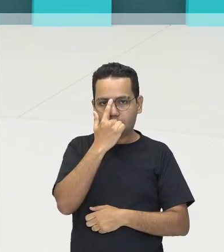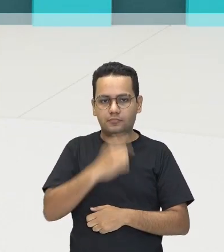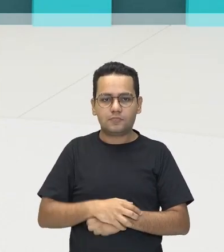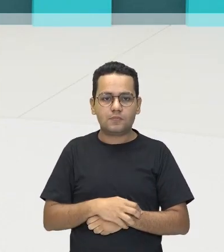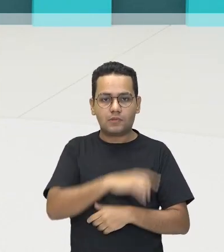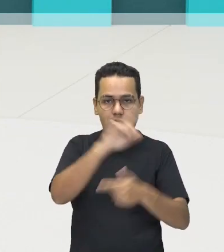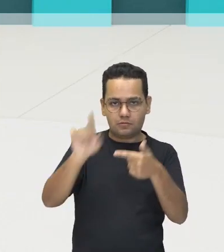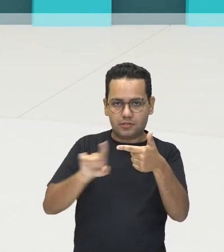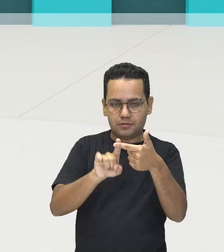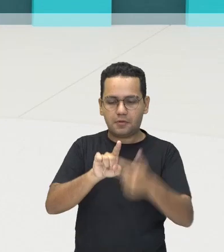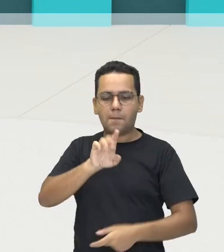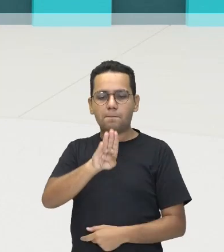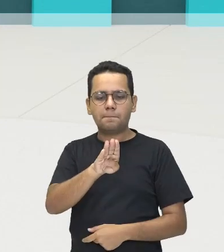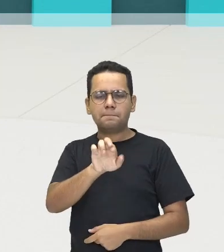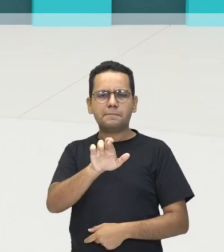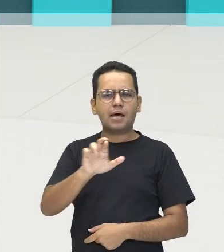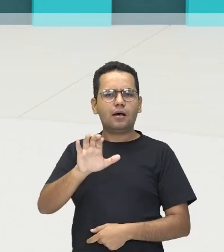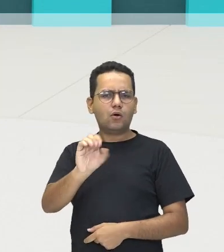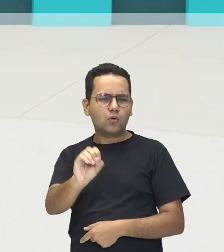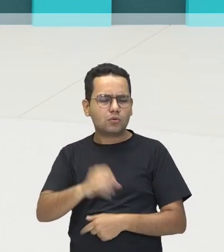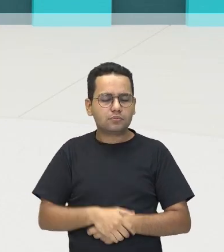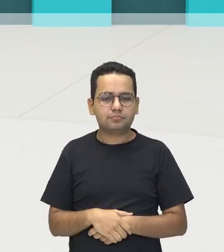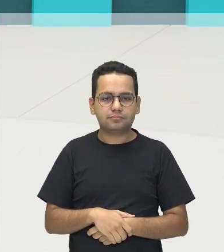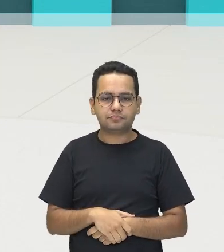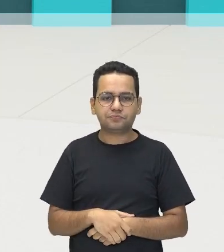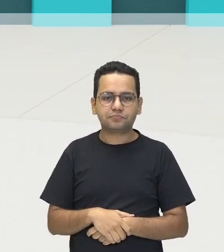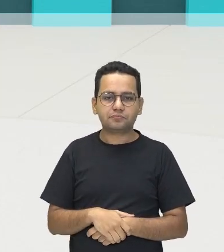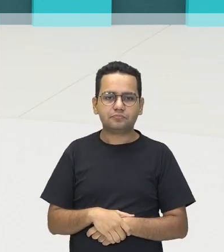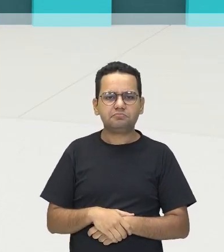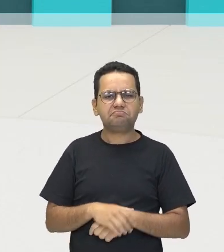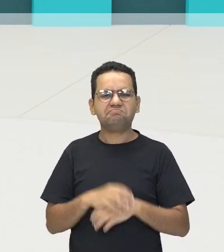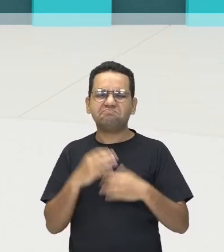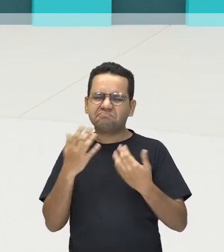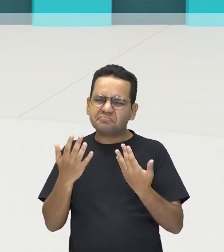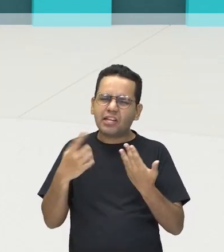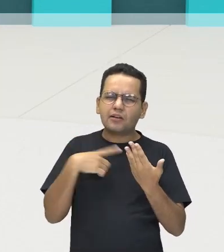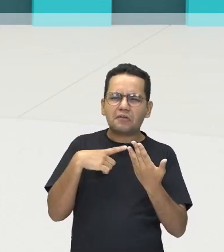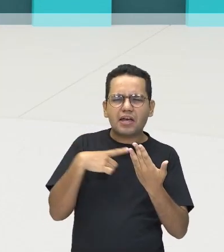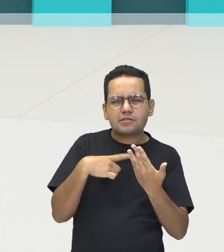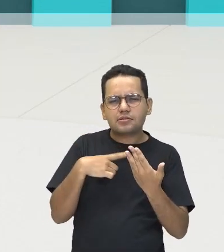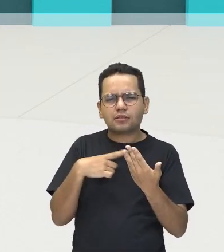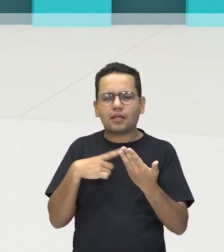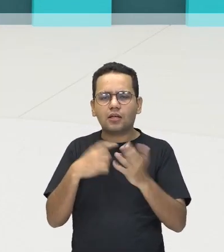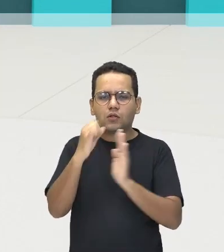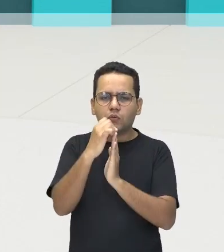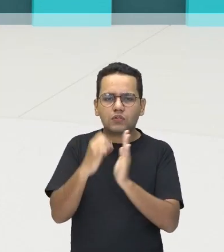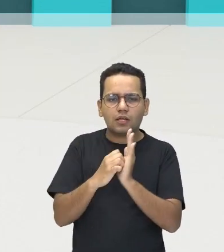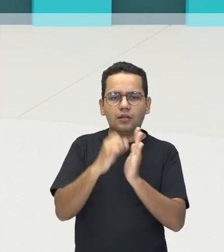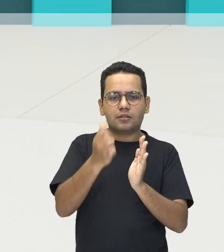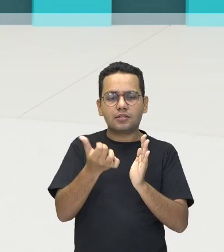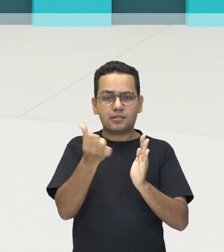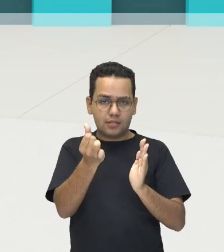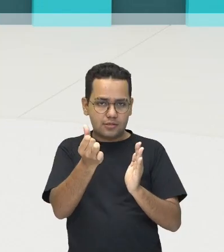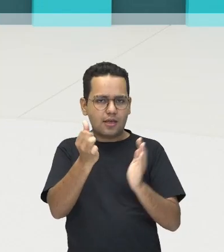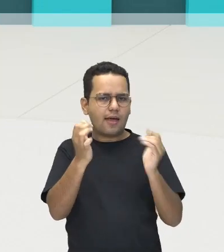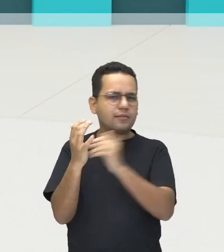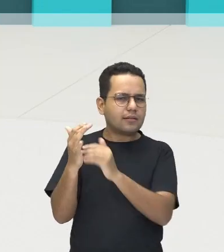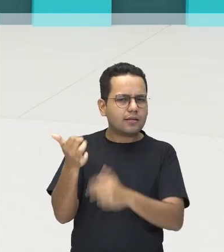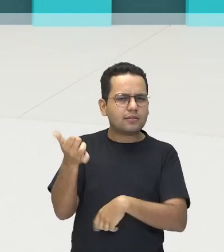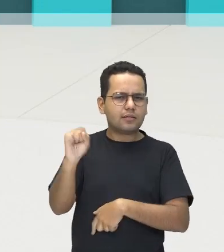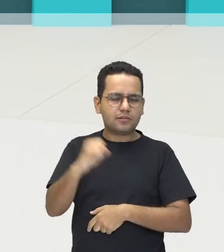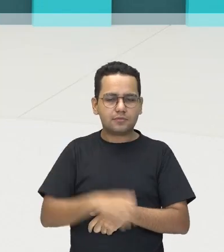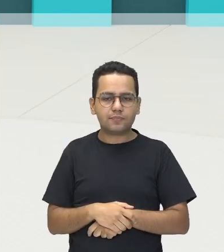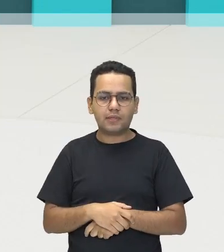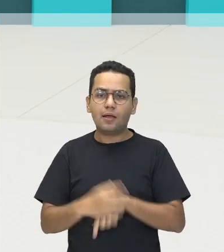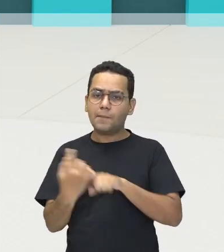O Barroco vai surgir ali entre o século XVI e o século XVIII e vai se opor, ou seja, vai ser